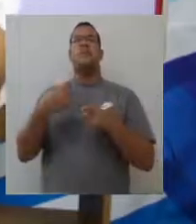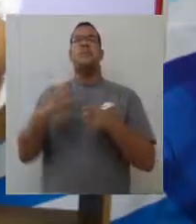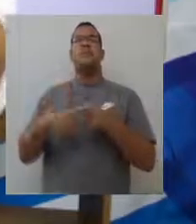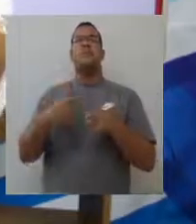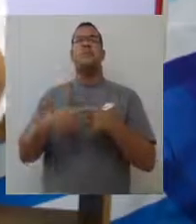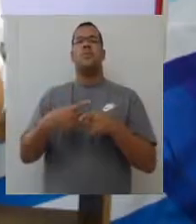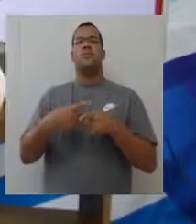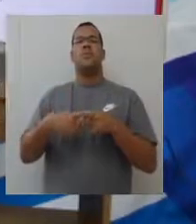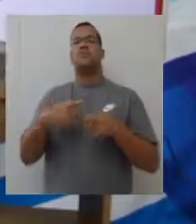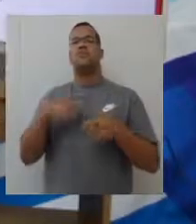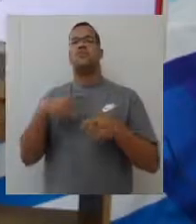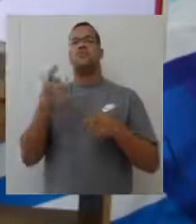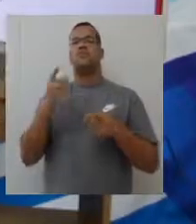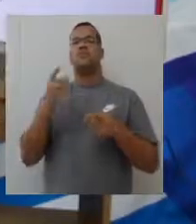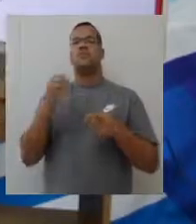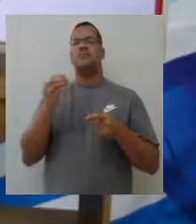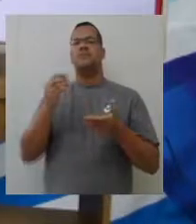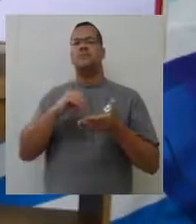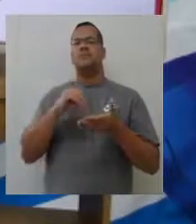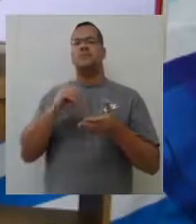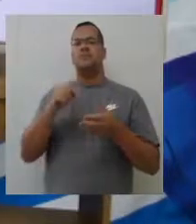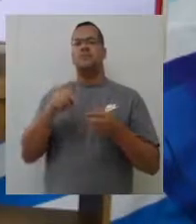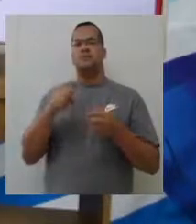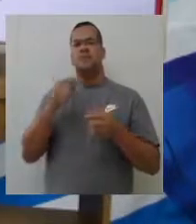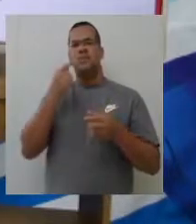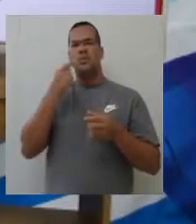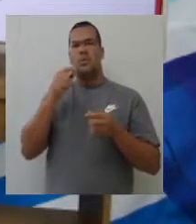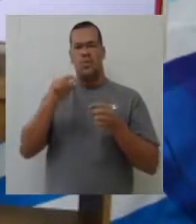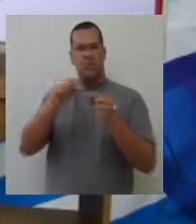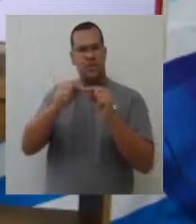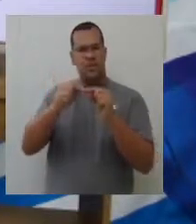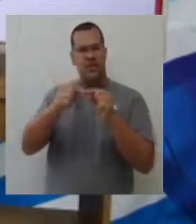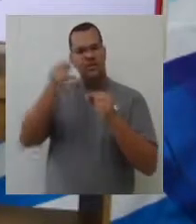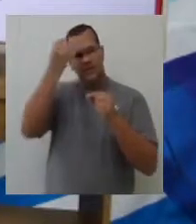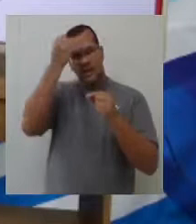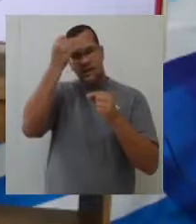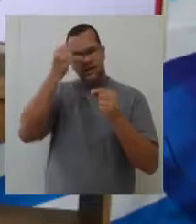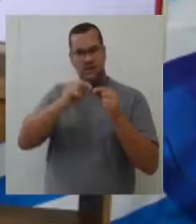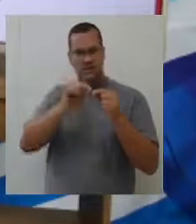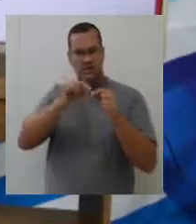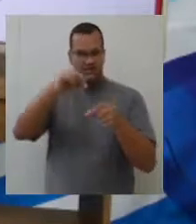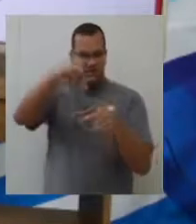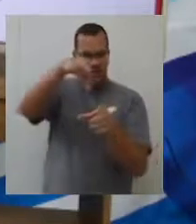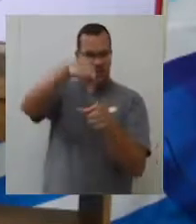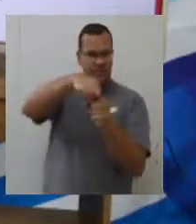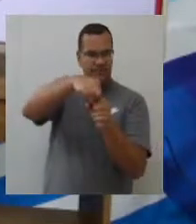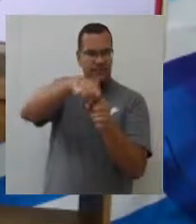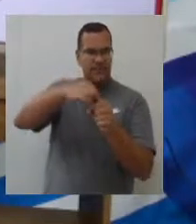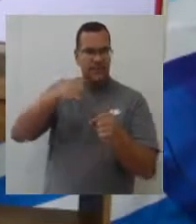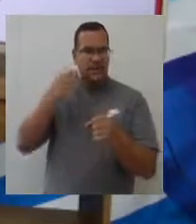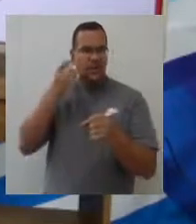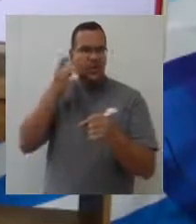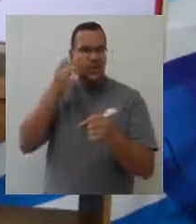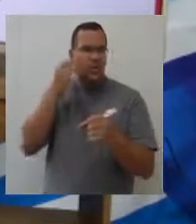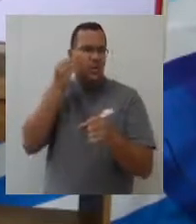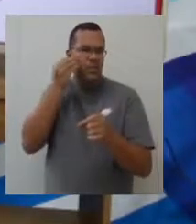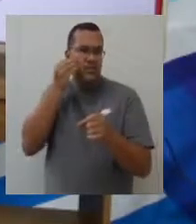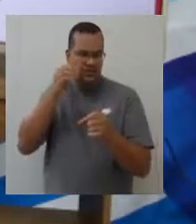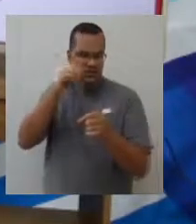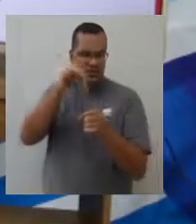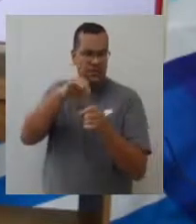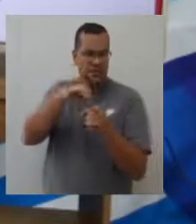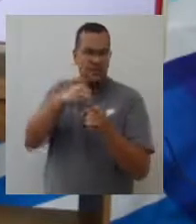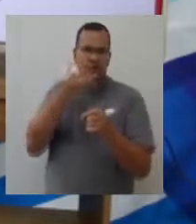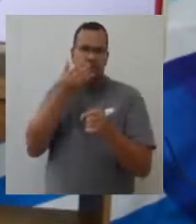que você coloca o cravo da Índia no beijinho? Eu vou responder, tá? Fique ligado